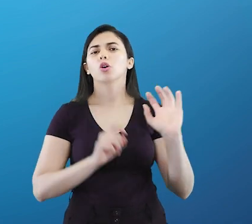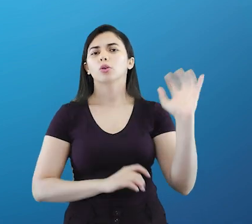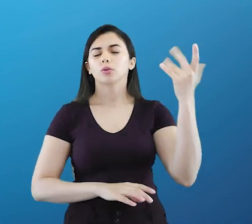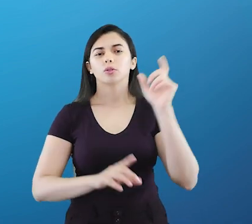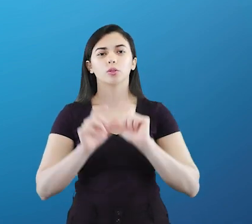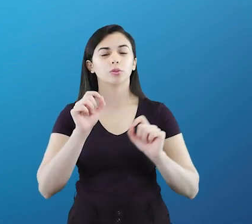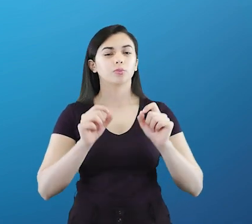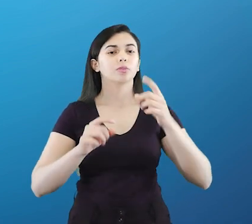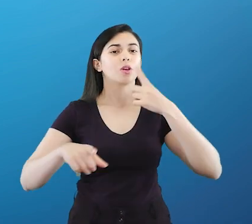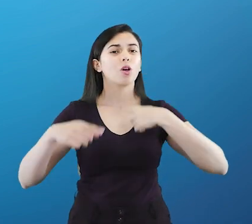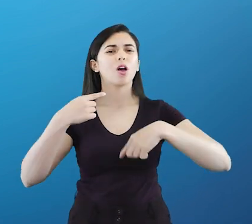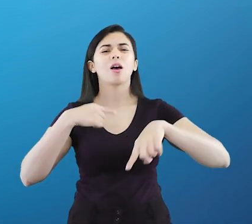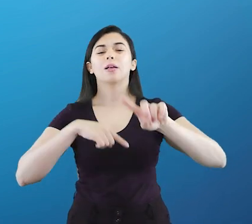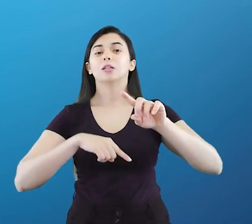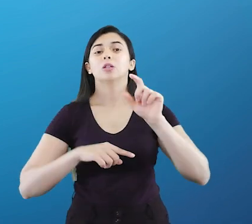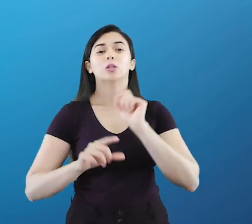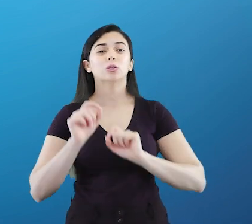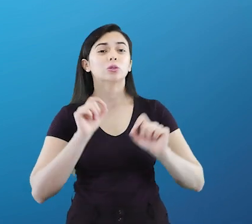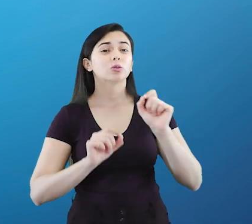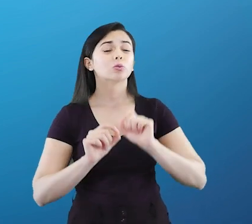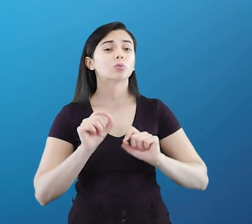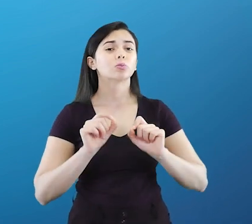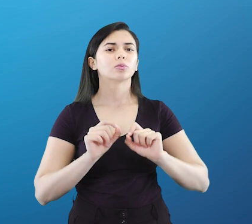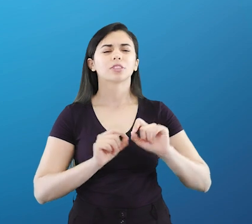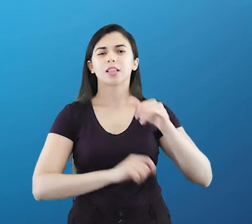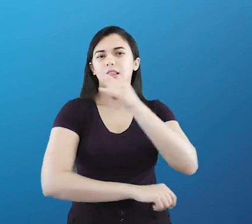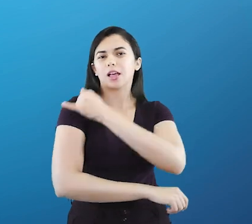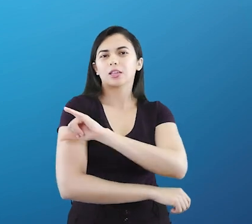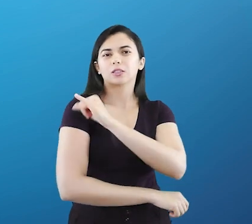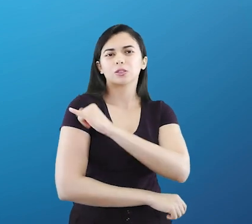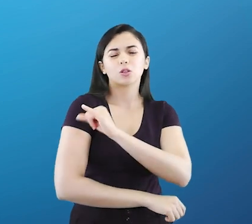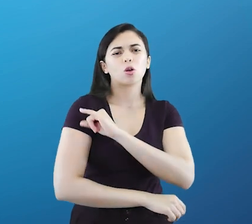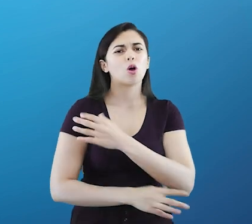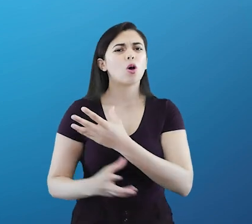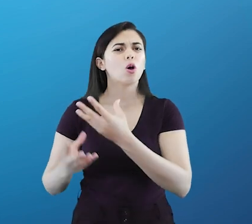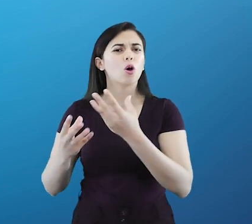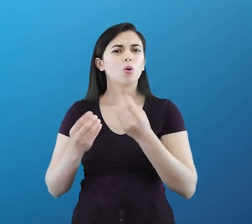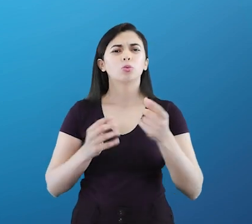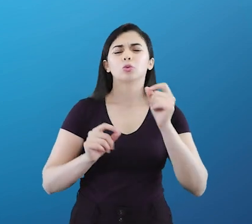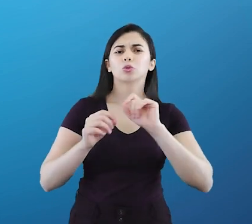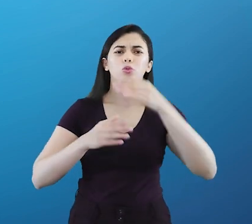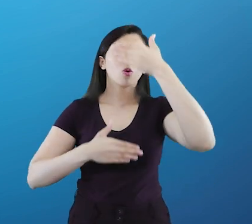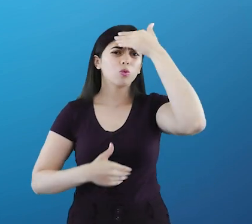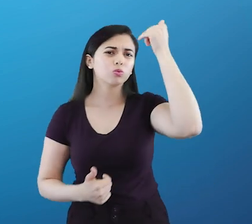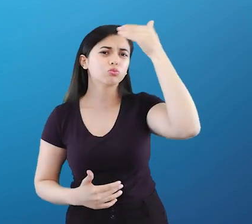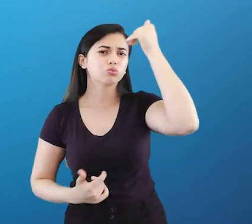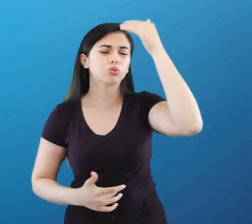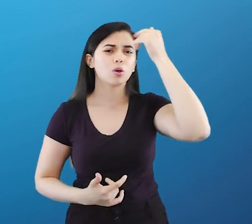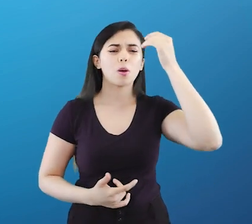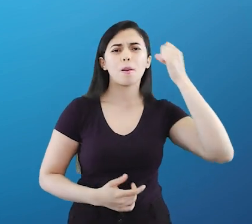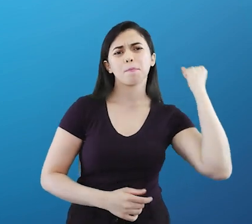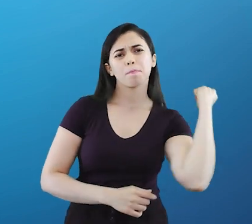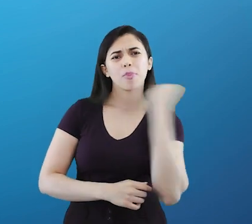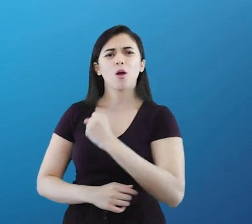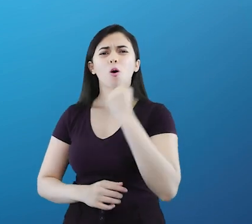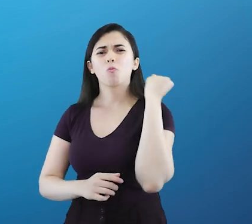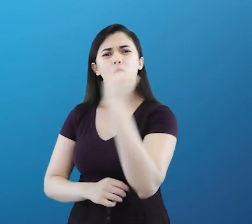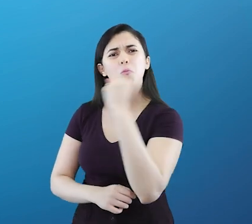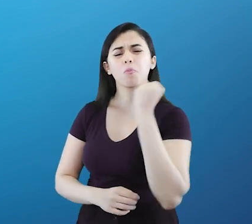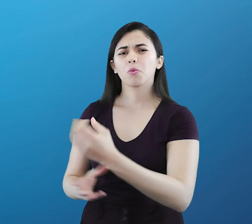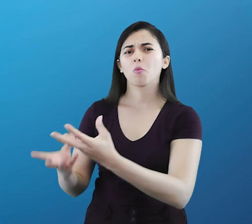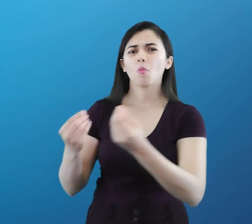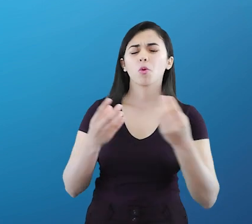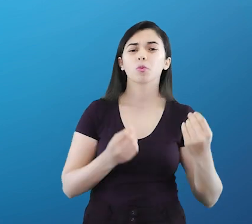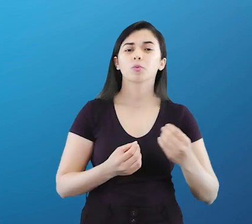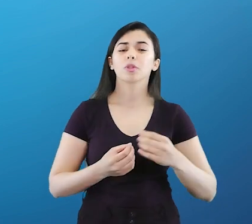grande avanço dessa doença no Rio de Janeiro, nós tivemos a morte de muitos bugios, pessoas desinformadas que mataram esses